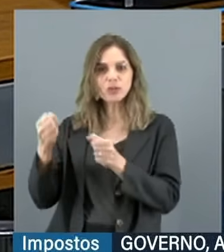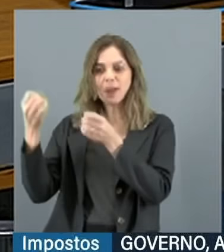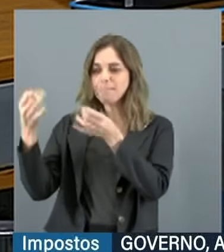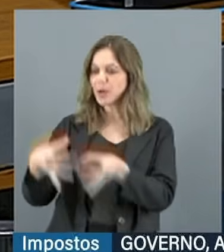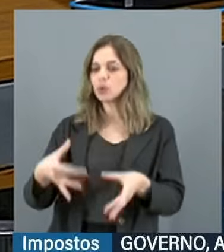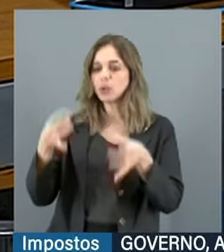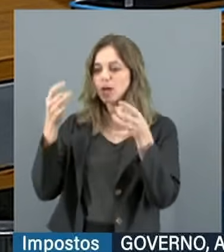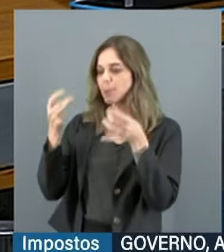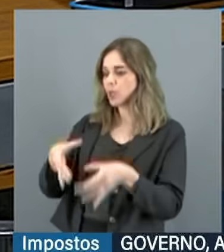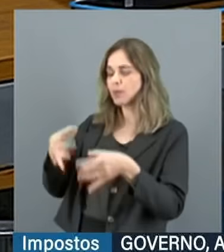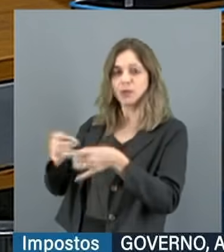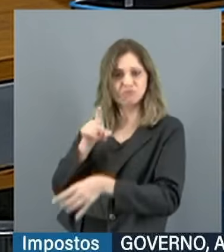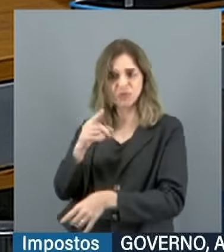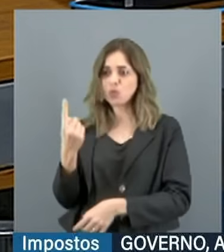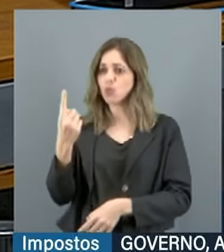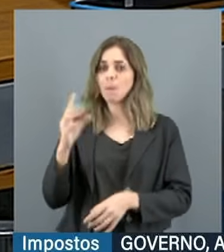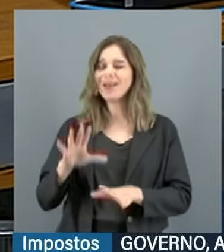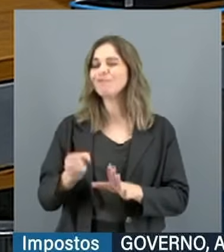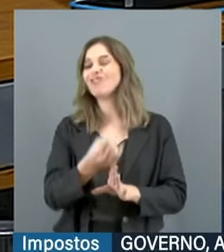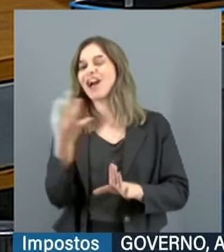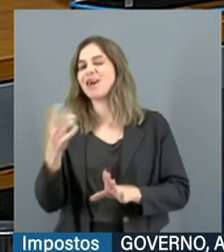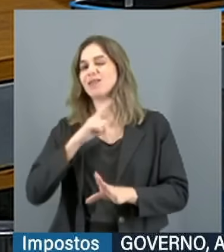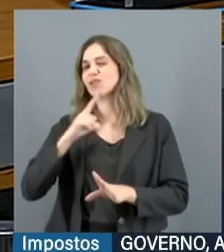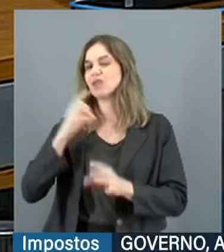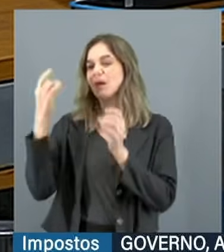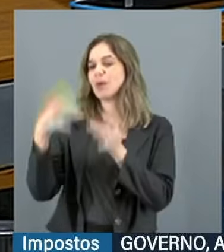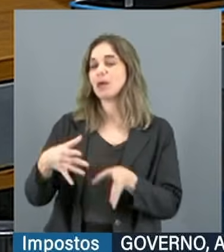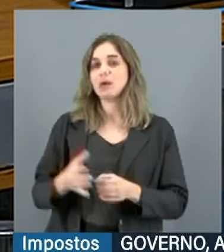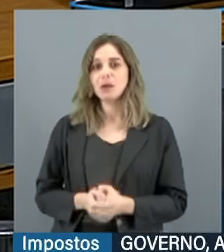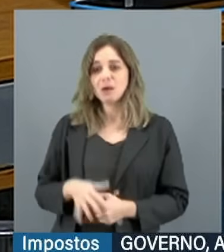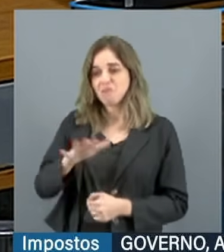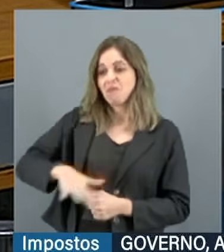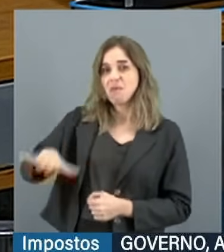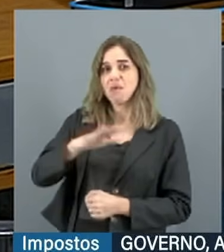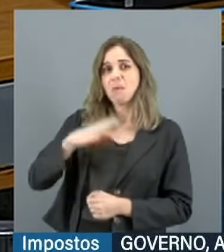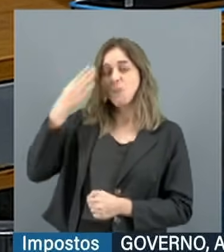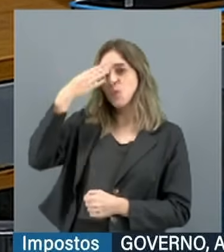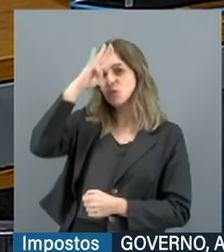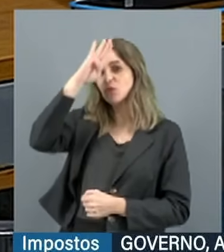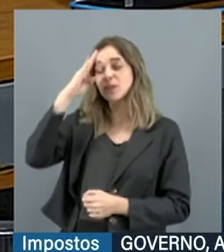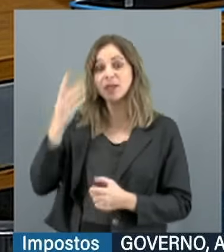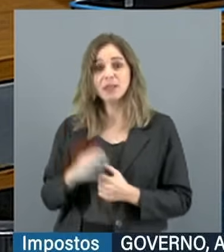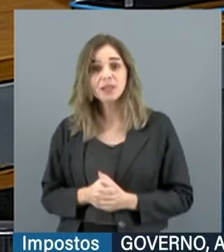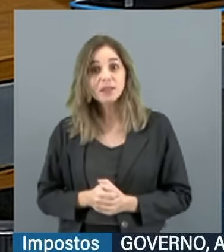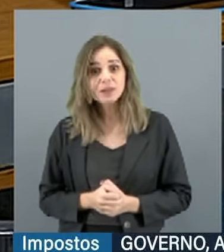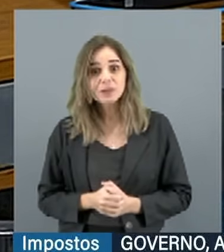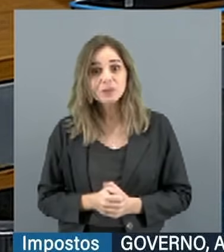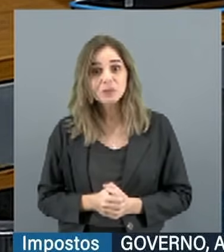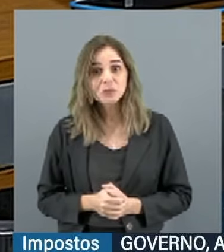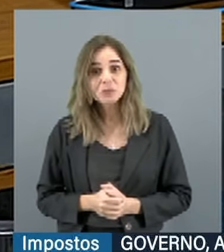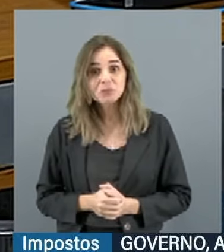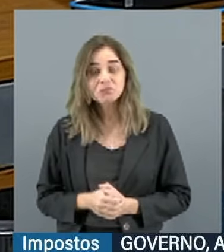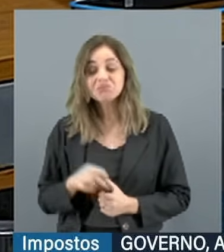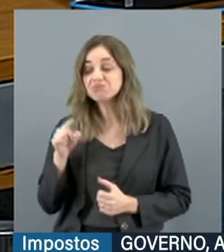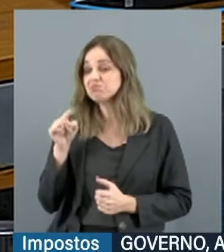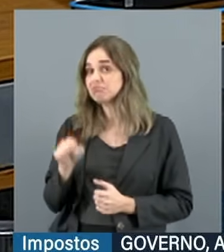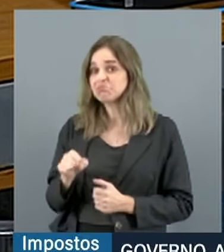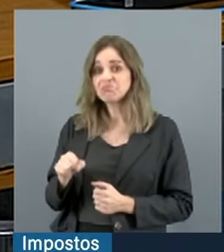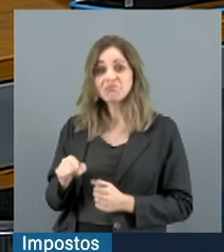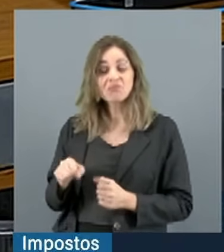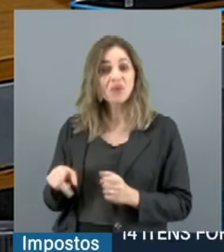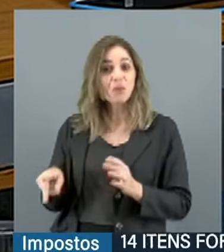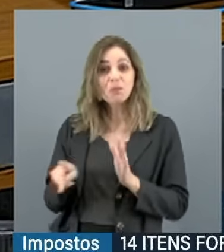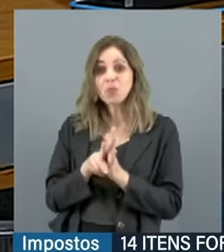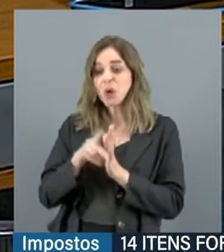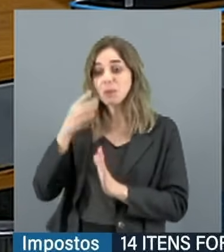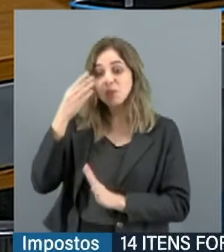senhor é um dos abandonados, mas são vários. E o bolsonarismo vai sendo abandonado, sabe por quem? Pelo próprio Jair Bolsonaro. E